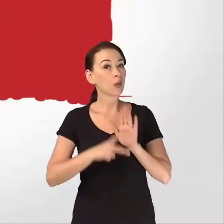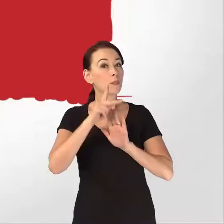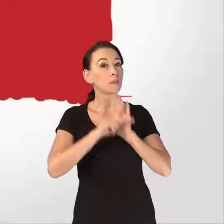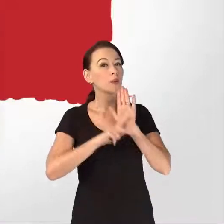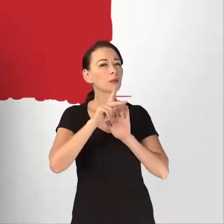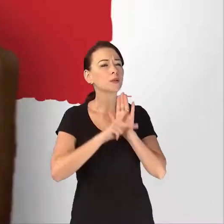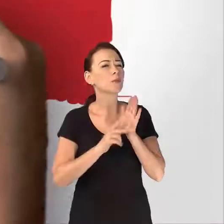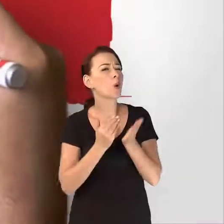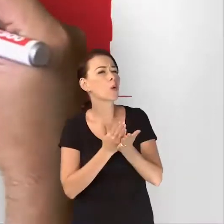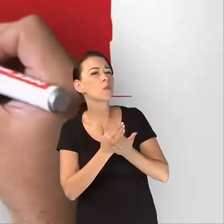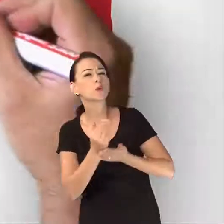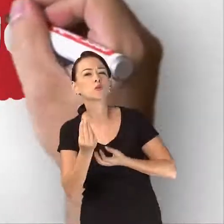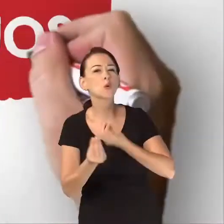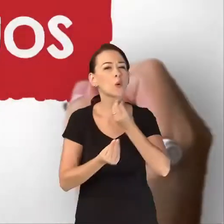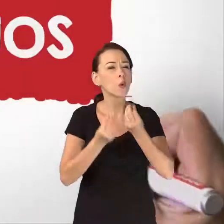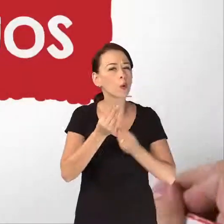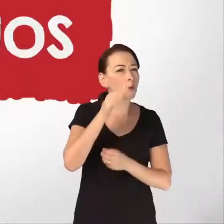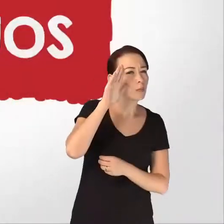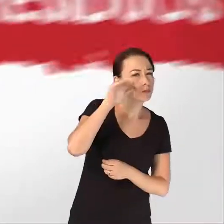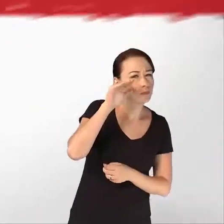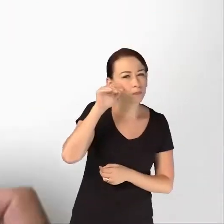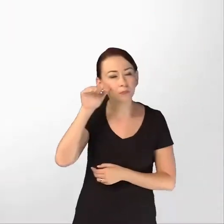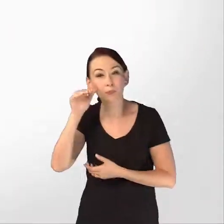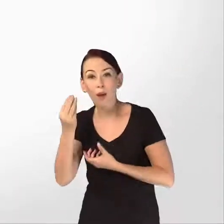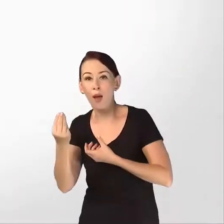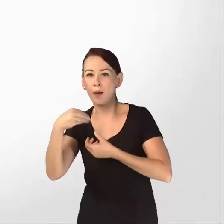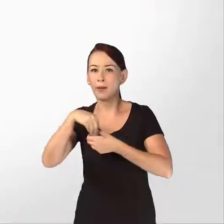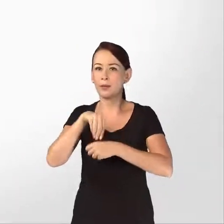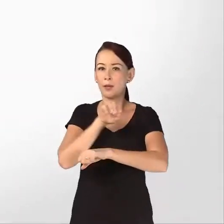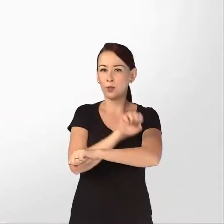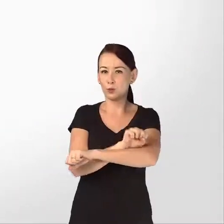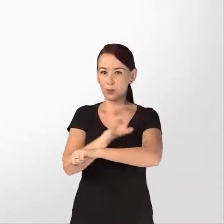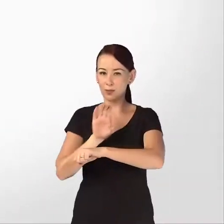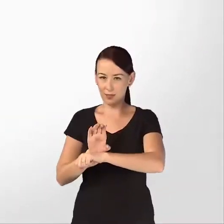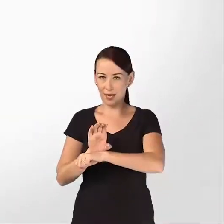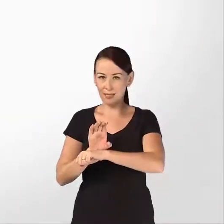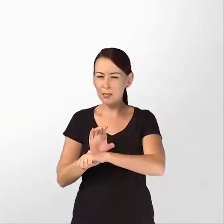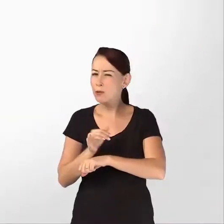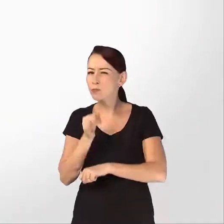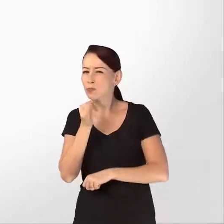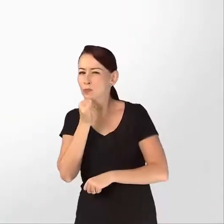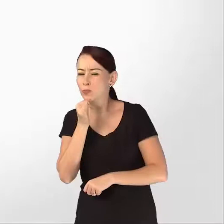O programa começou observando o dia a dia do SESC.